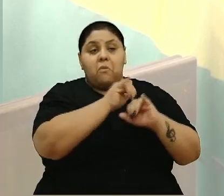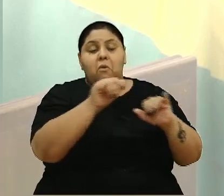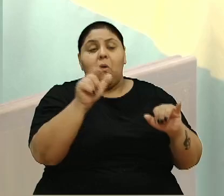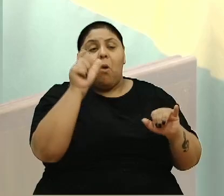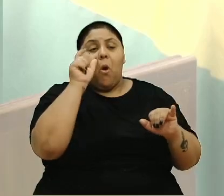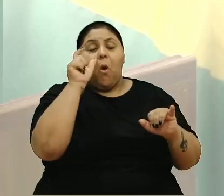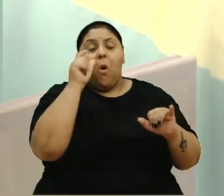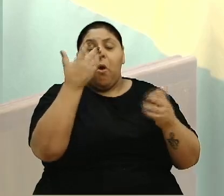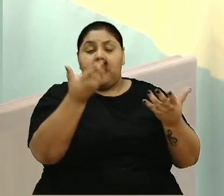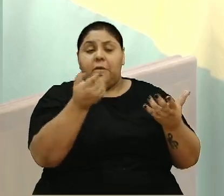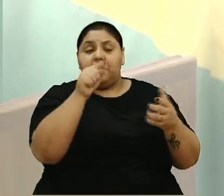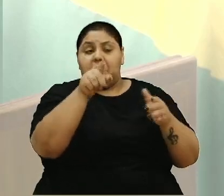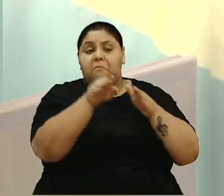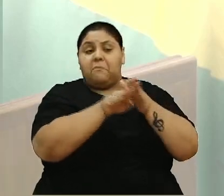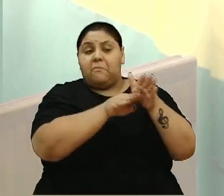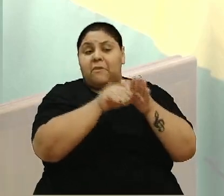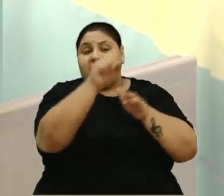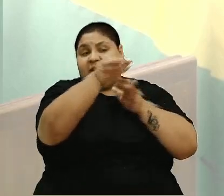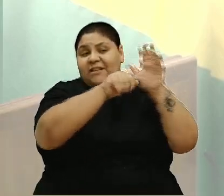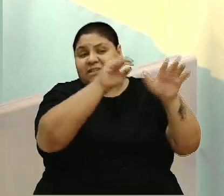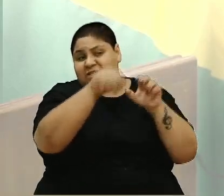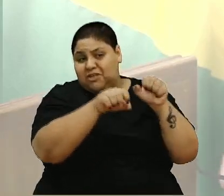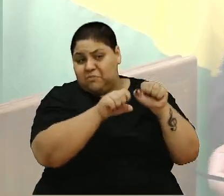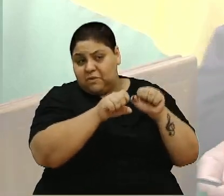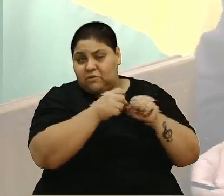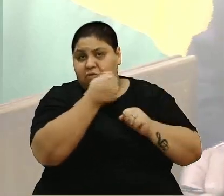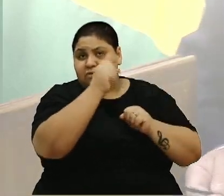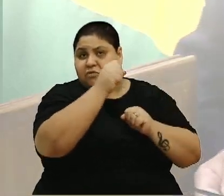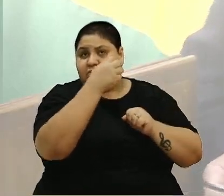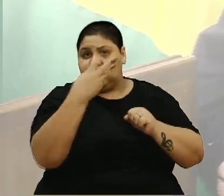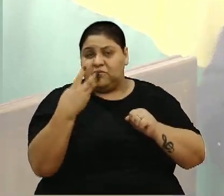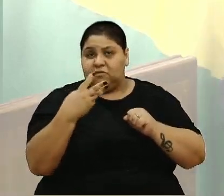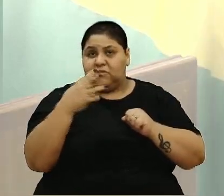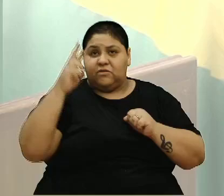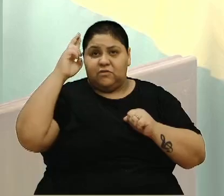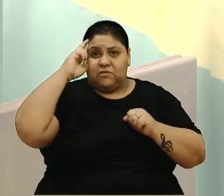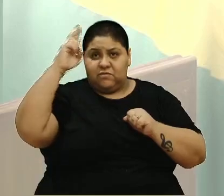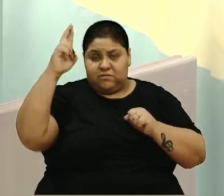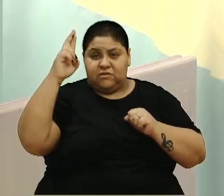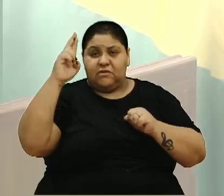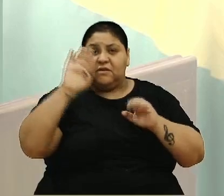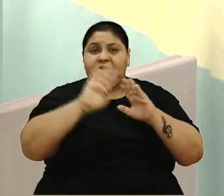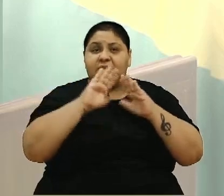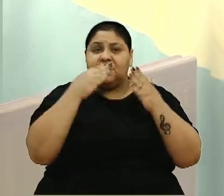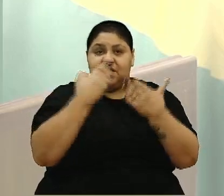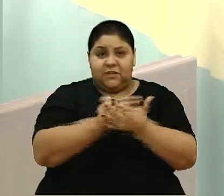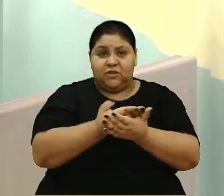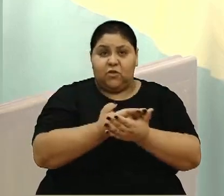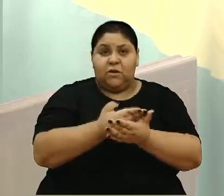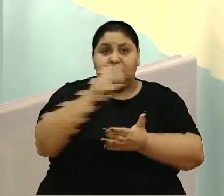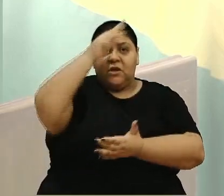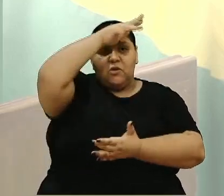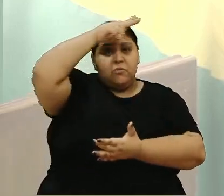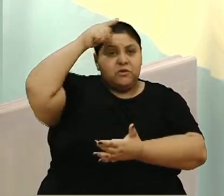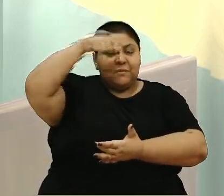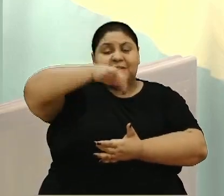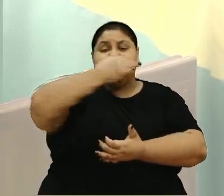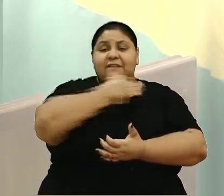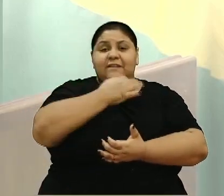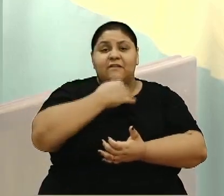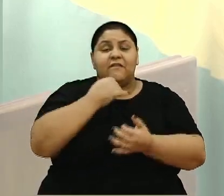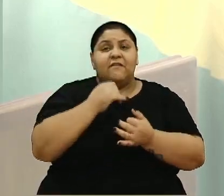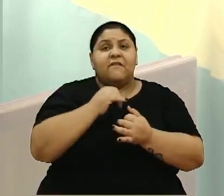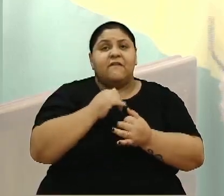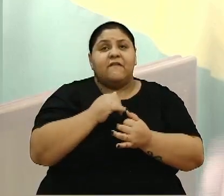conselho, eu diria, chame os 83 diretores das 83 escolas municipais e diga que o